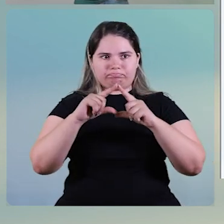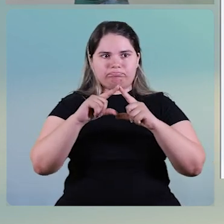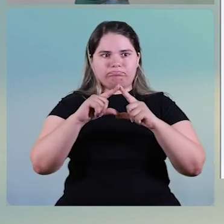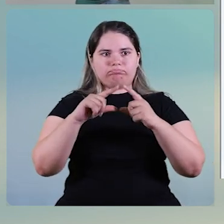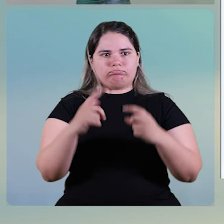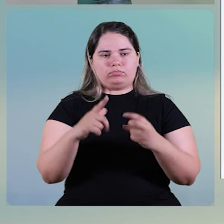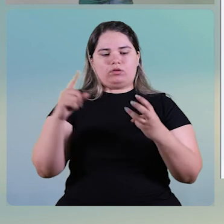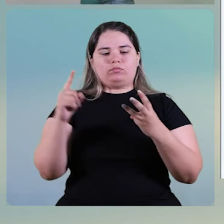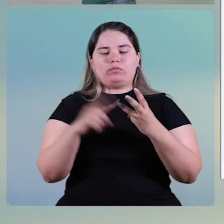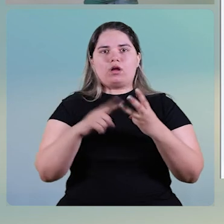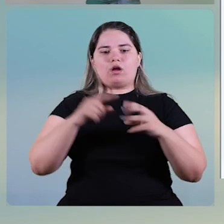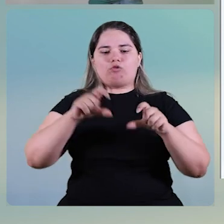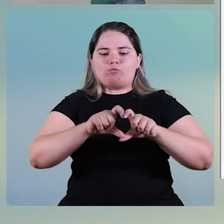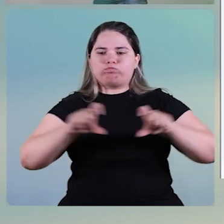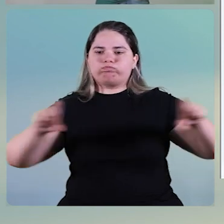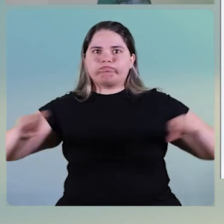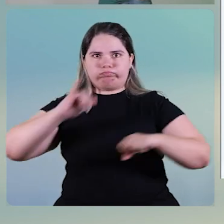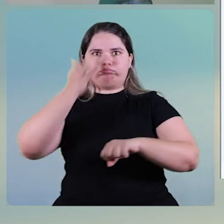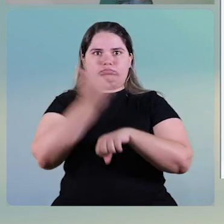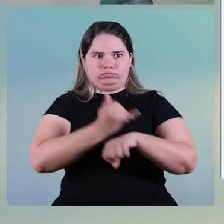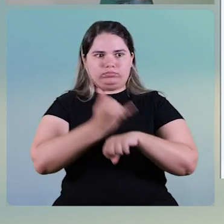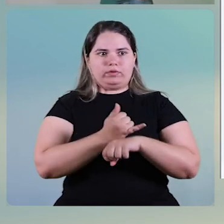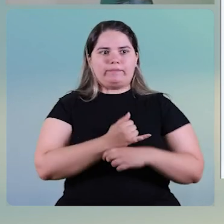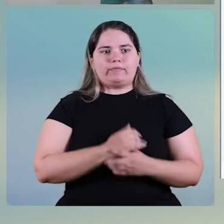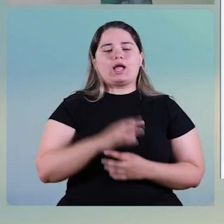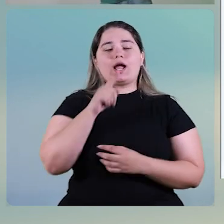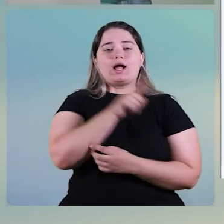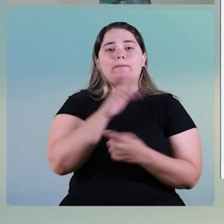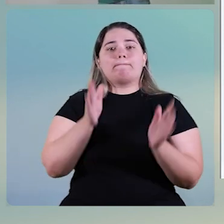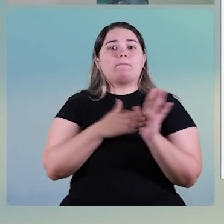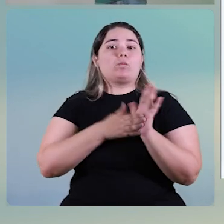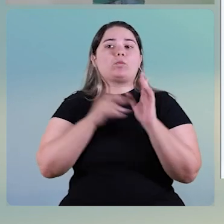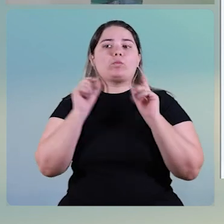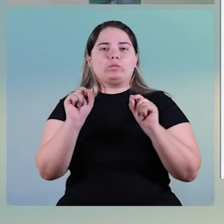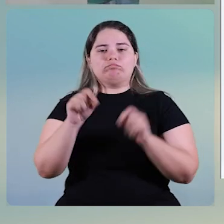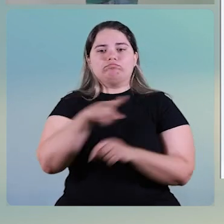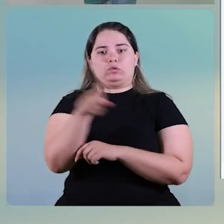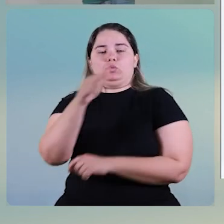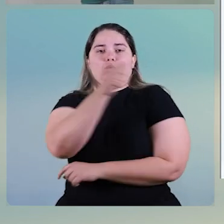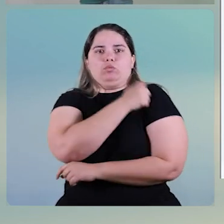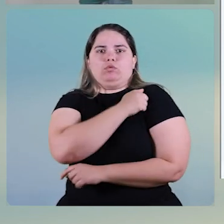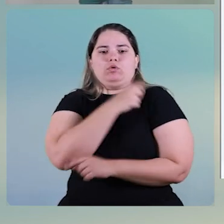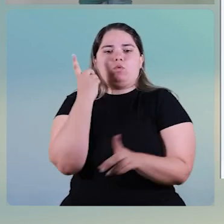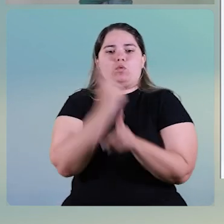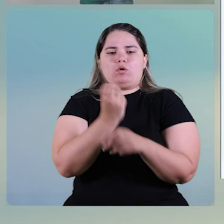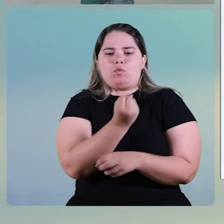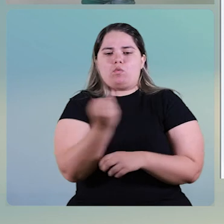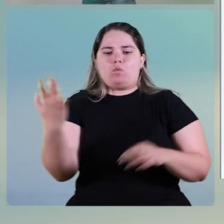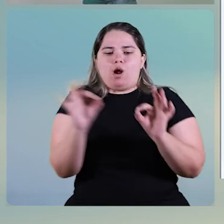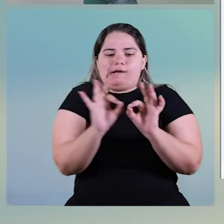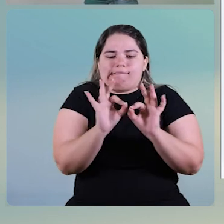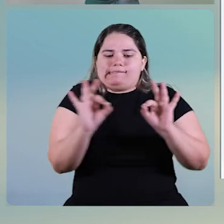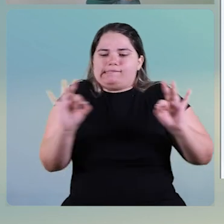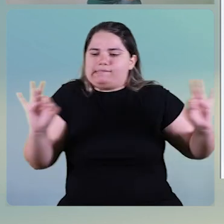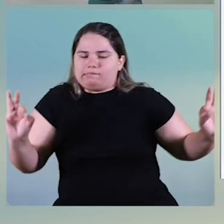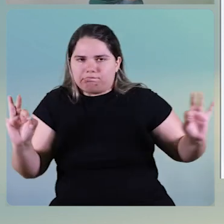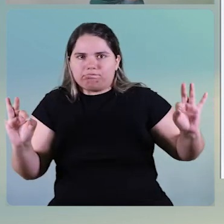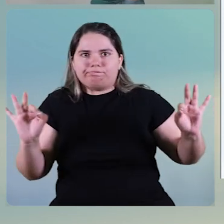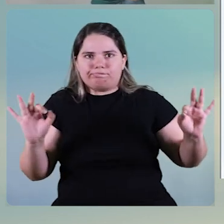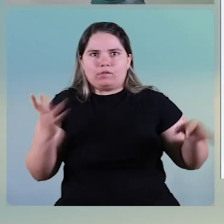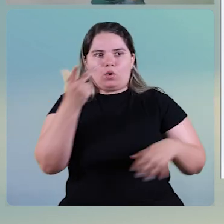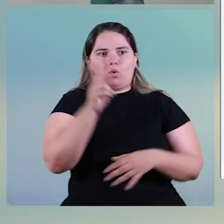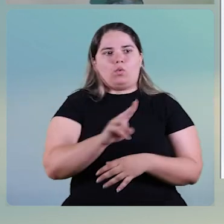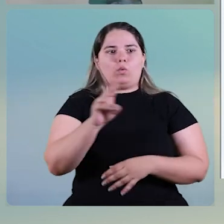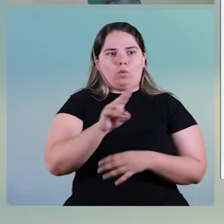a medição da massa da barra utilizando esses objetos. Para isso, os alunos fizeram marcações na